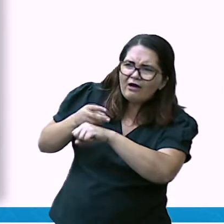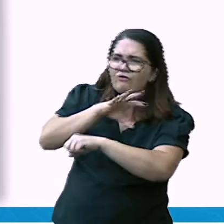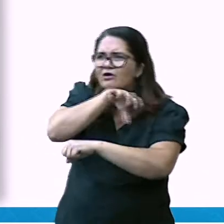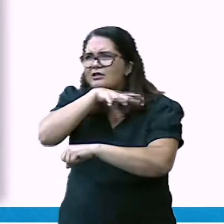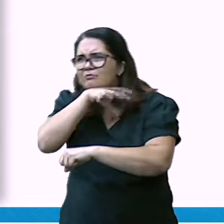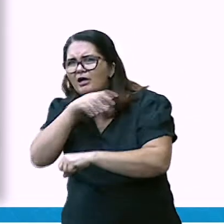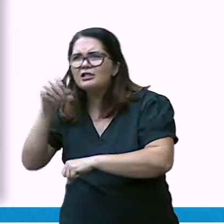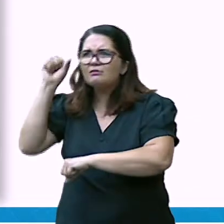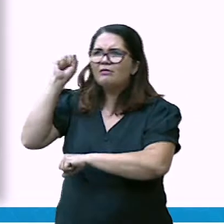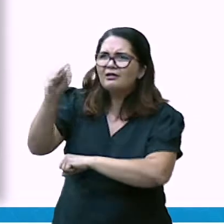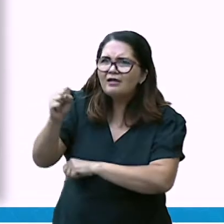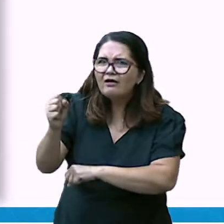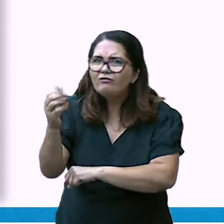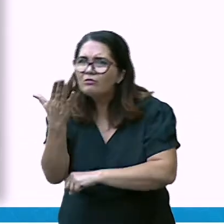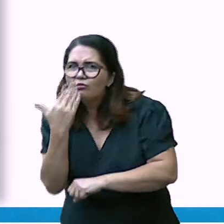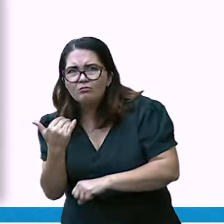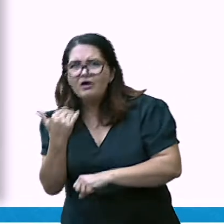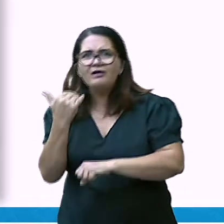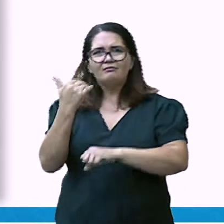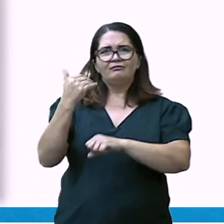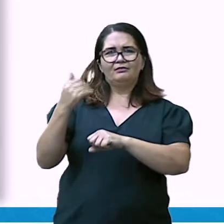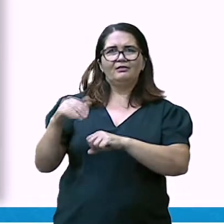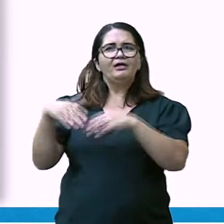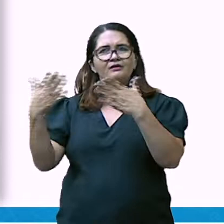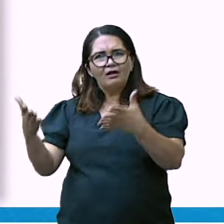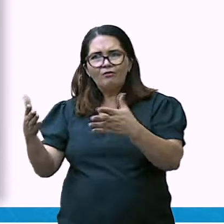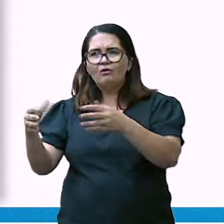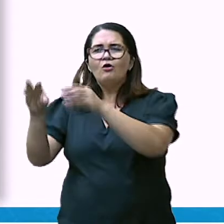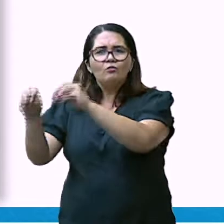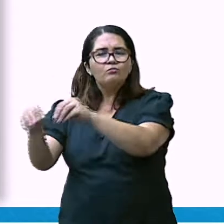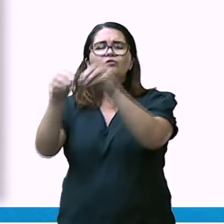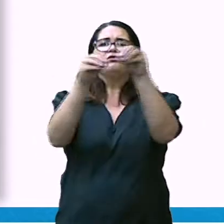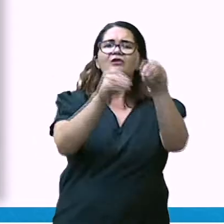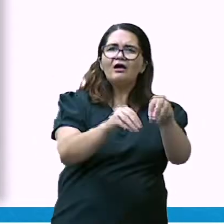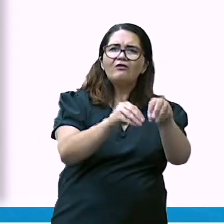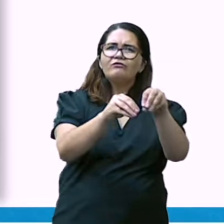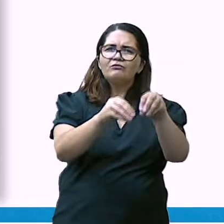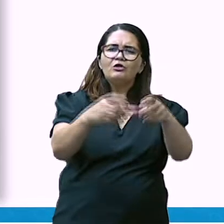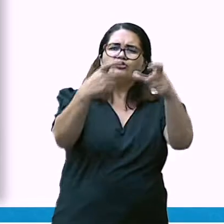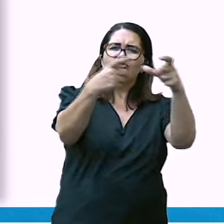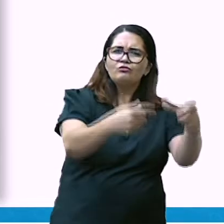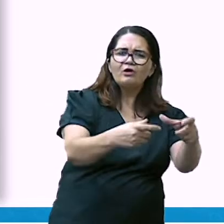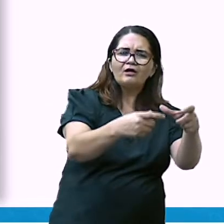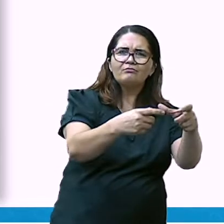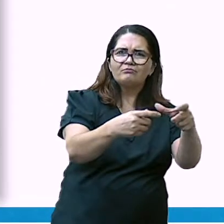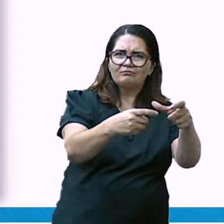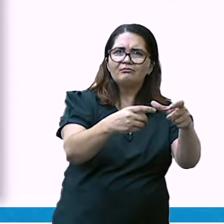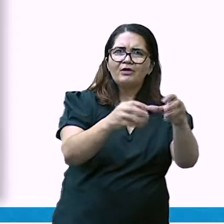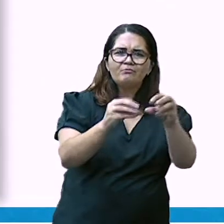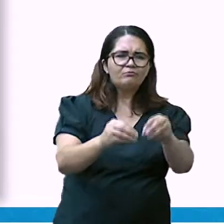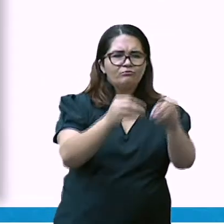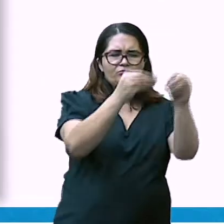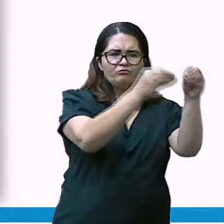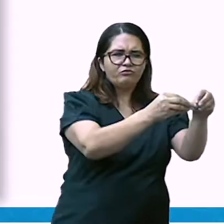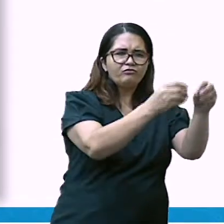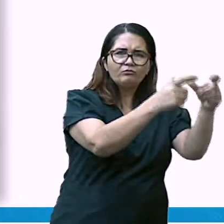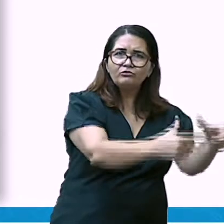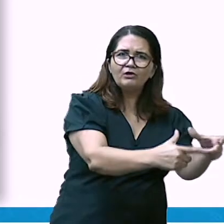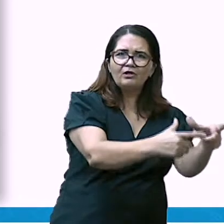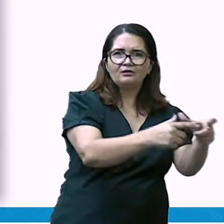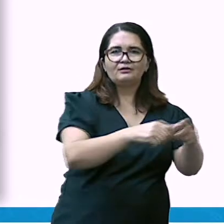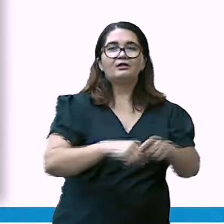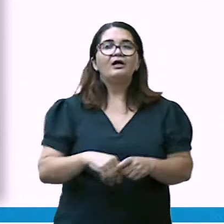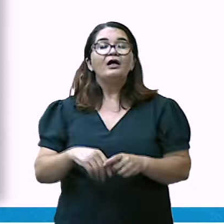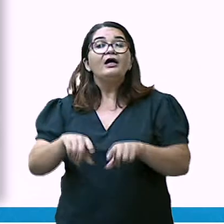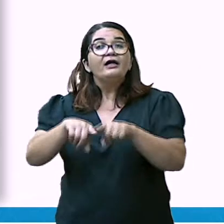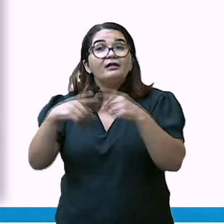imediatas usadas pelos seres humanos para o quê? Para a sua sobrevivência. Os